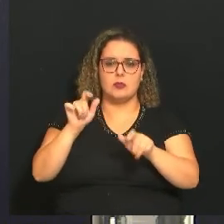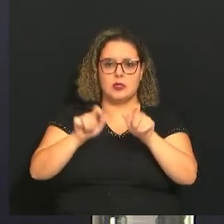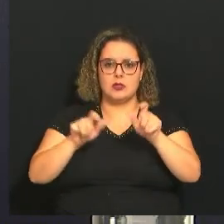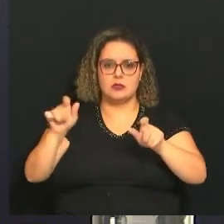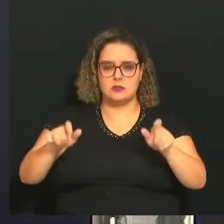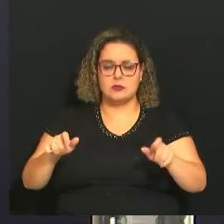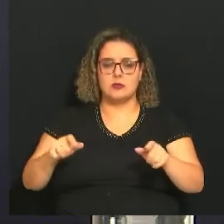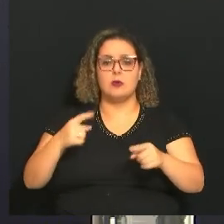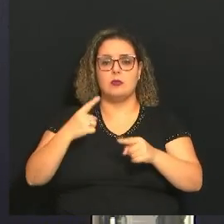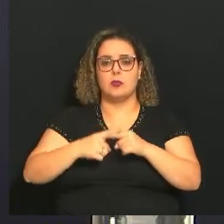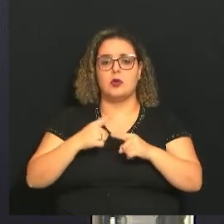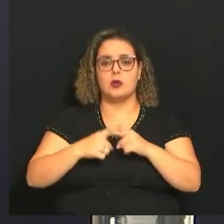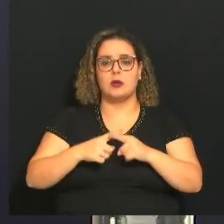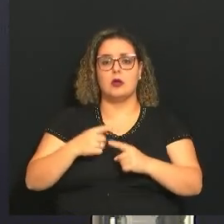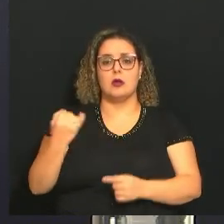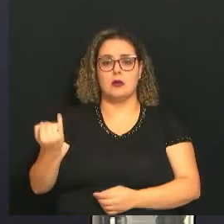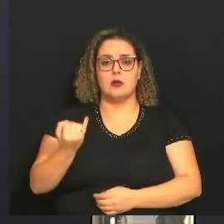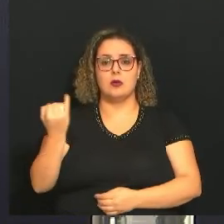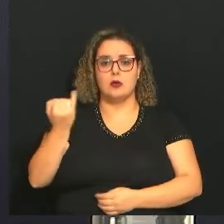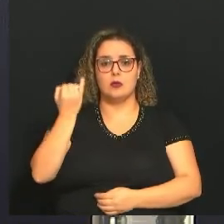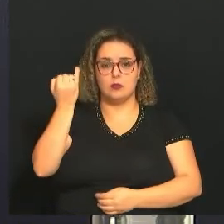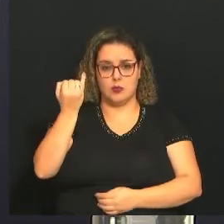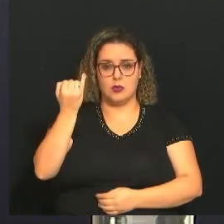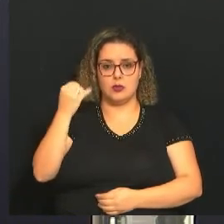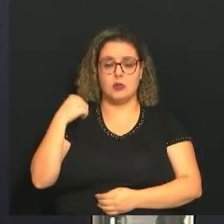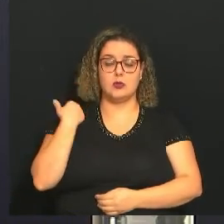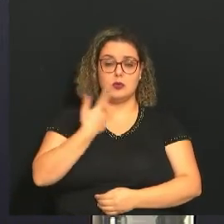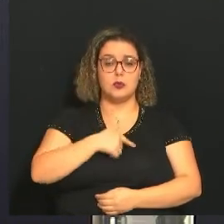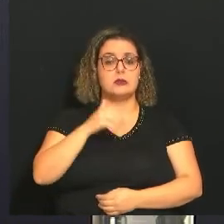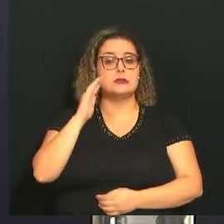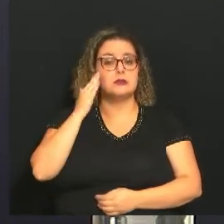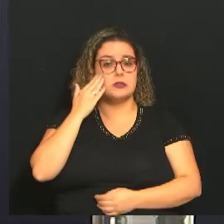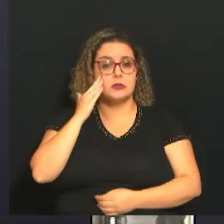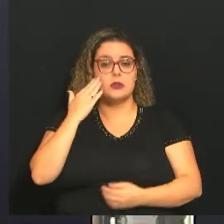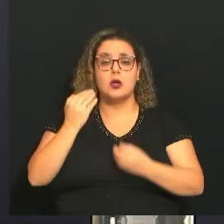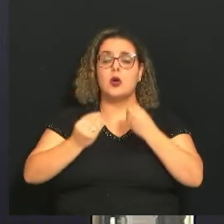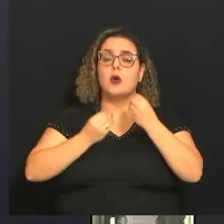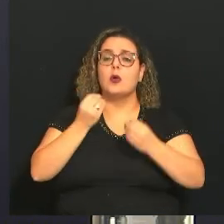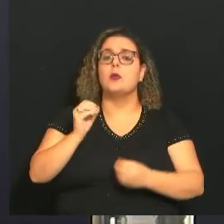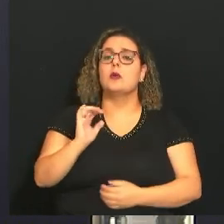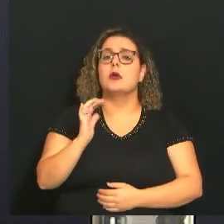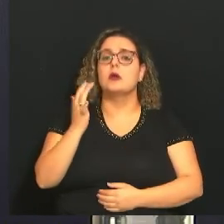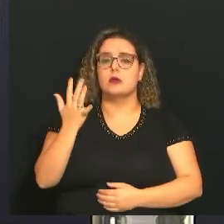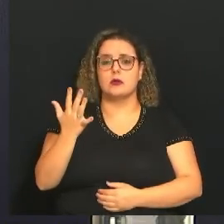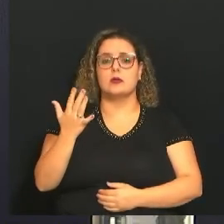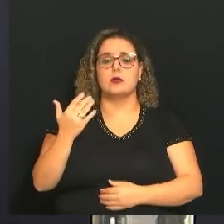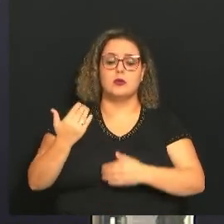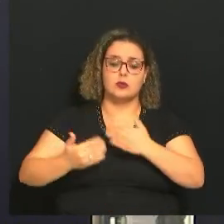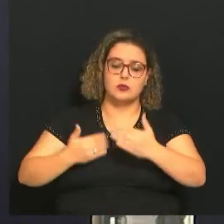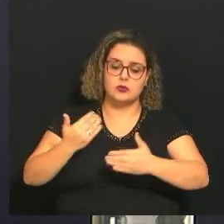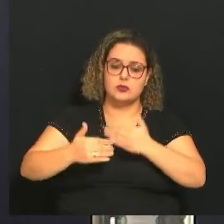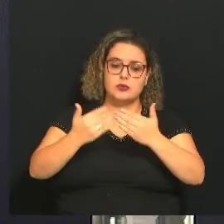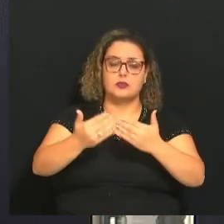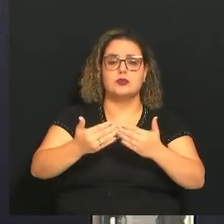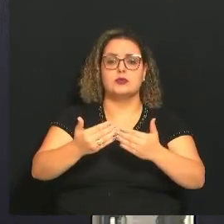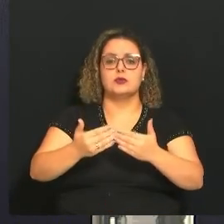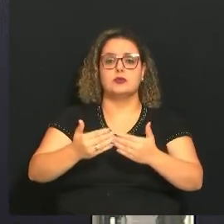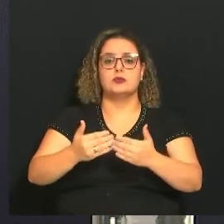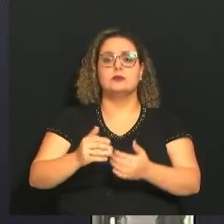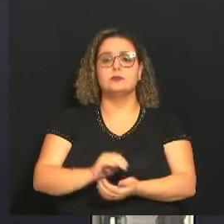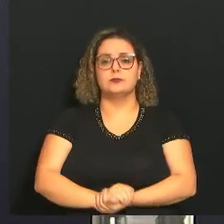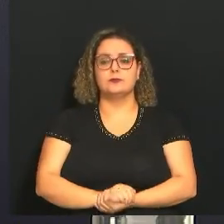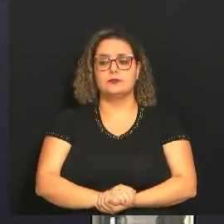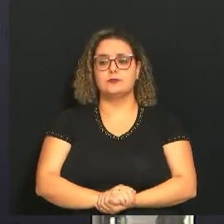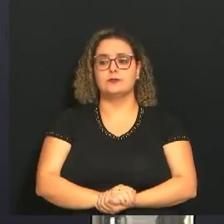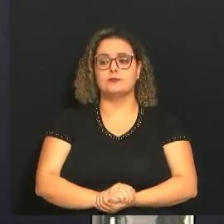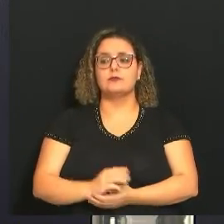porque é muito importante a gente entender como que acontece, né, todos os processos, todos os procedimentos. A gente sabe